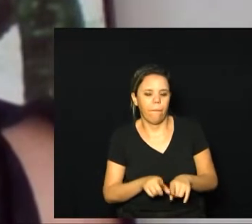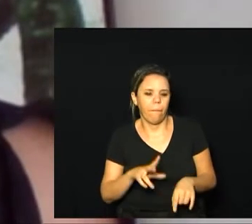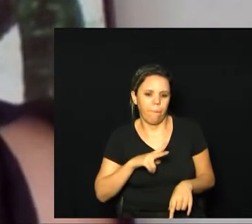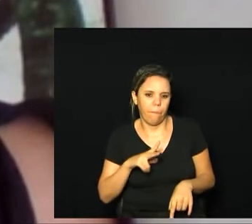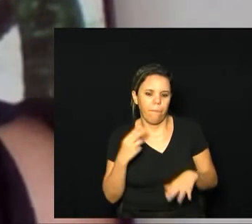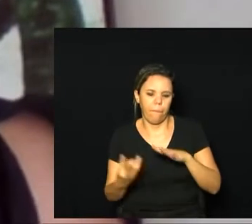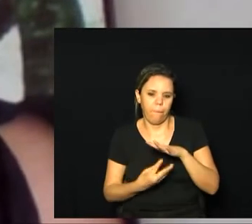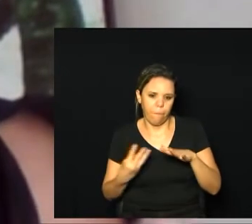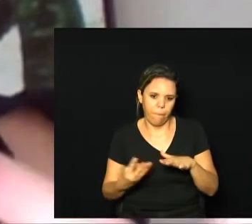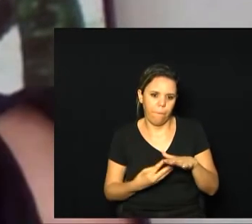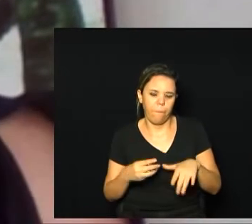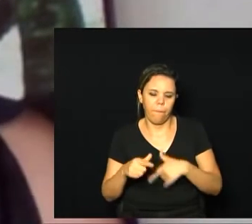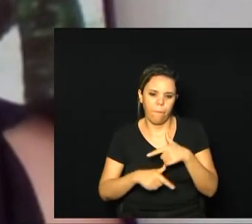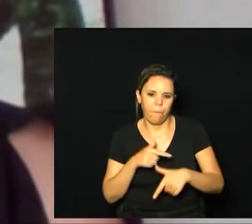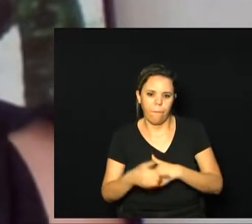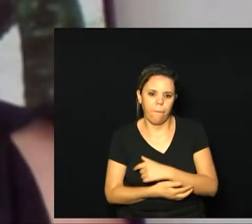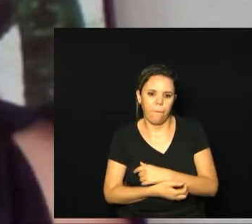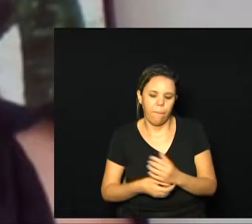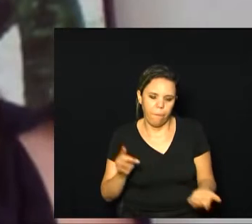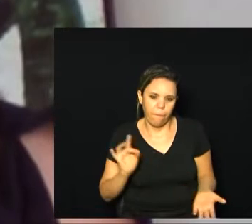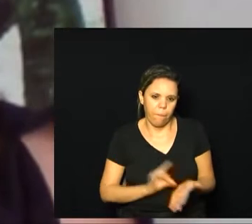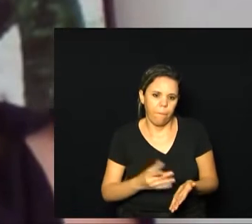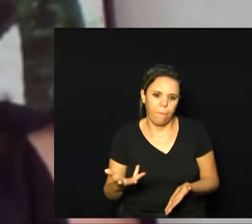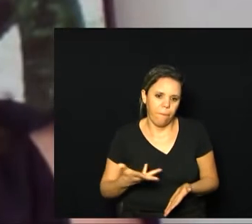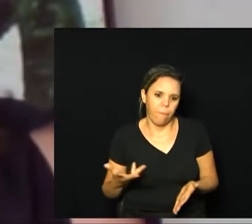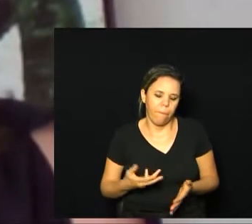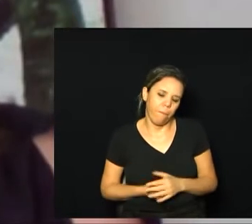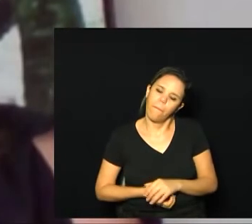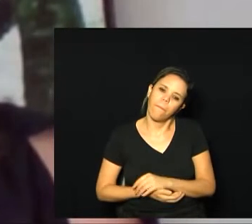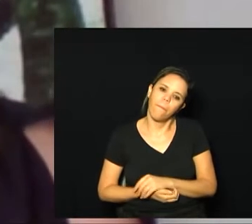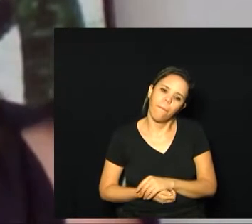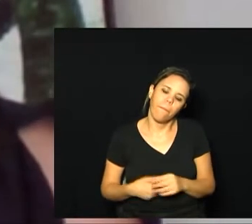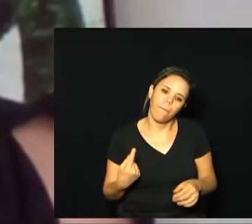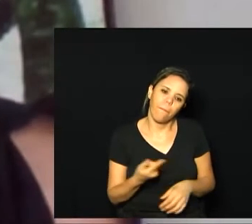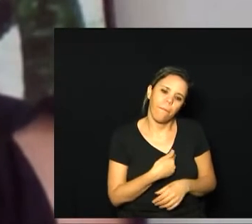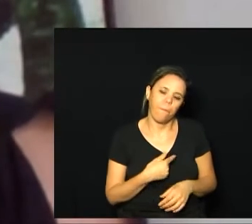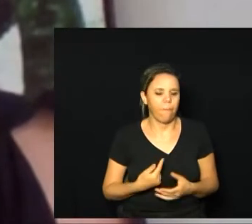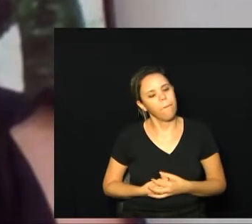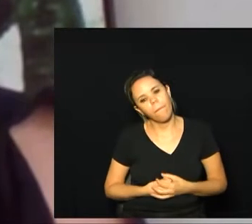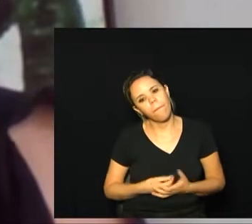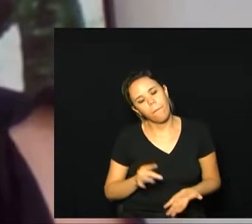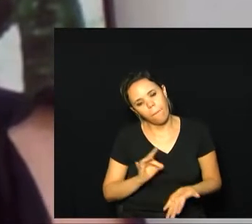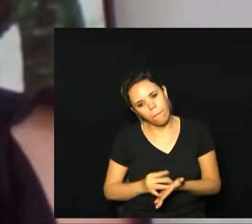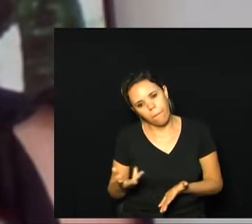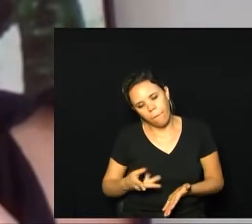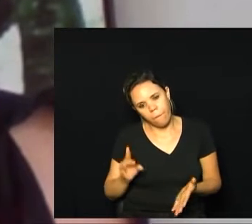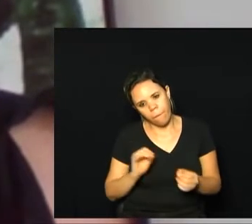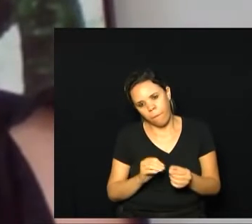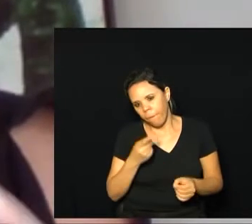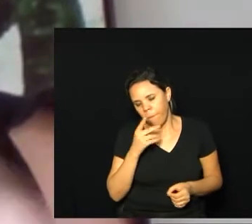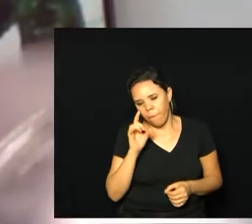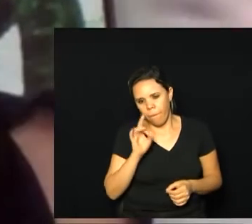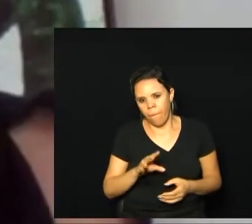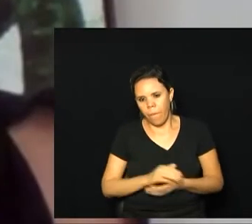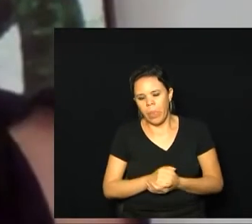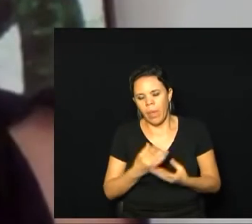acaba trazendo um trabalho mais eficiente do que o que a gente... E, assim, eficiência, né, acho que é importante falar, não é só a